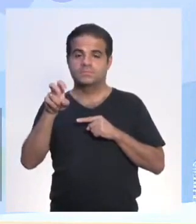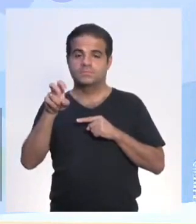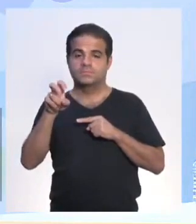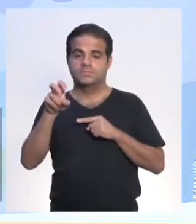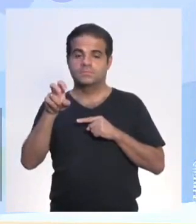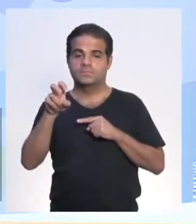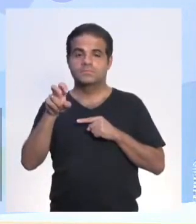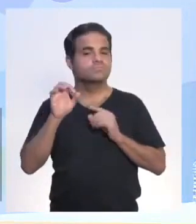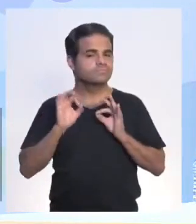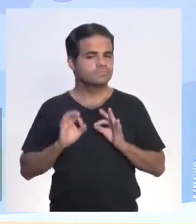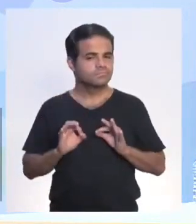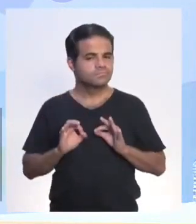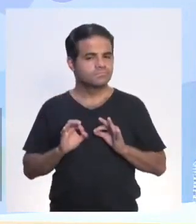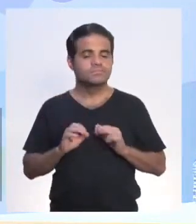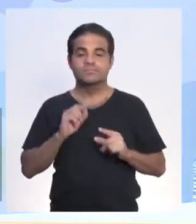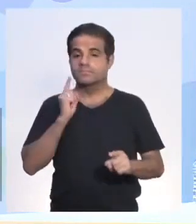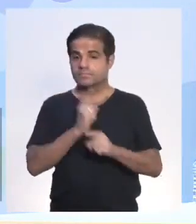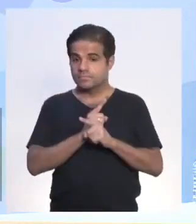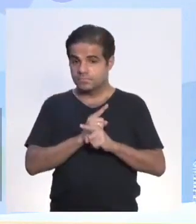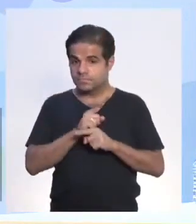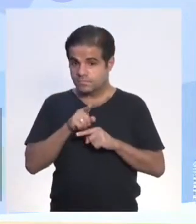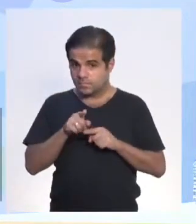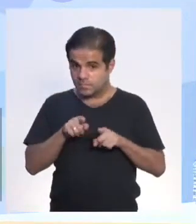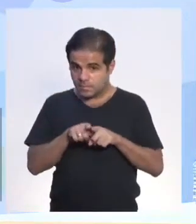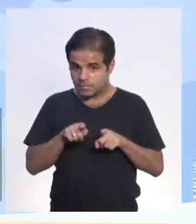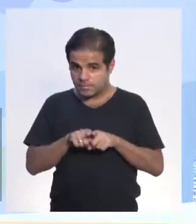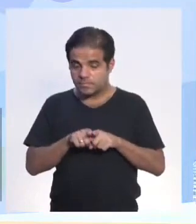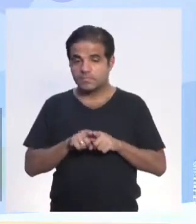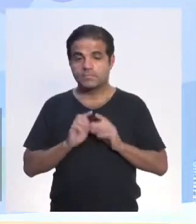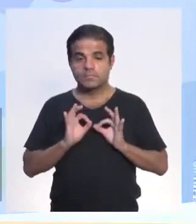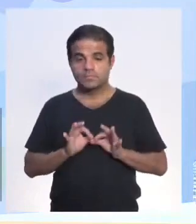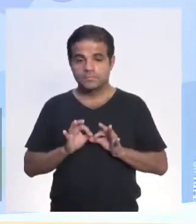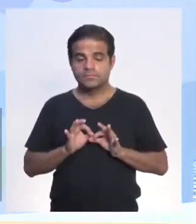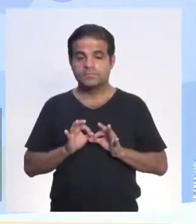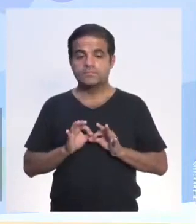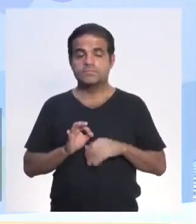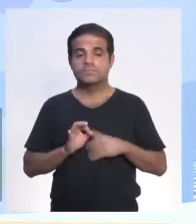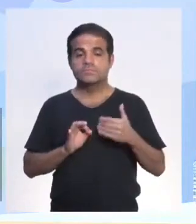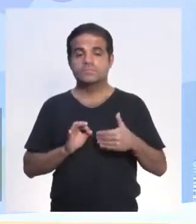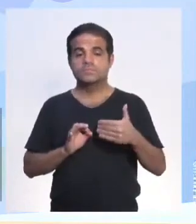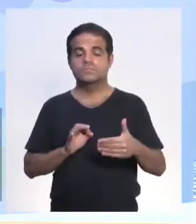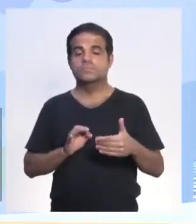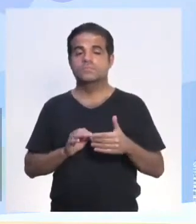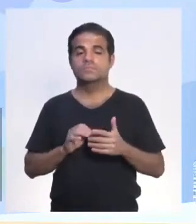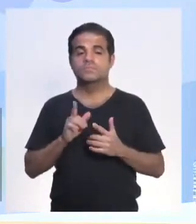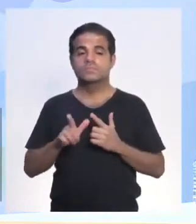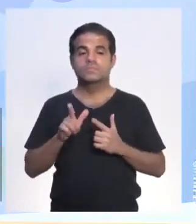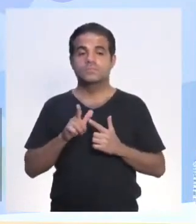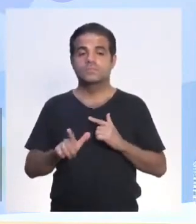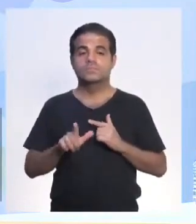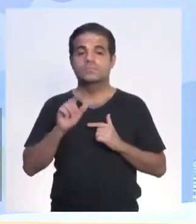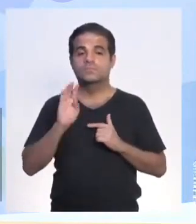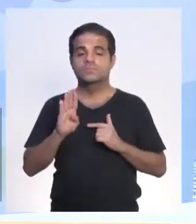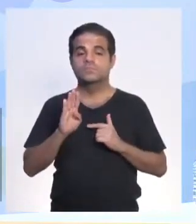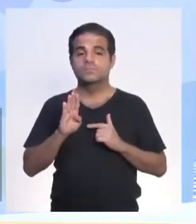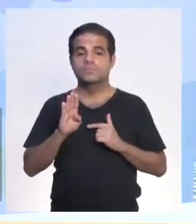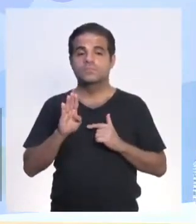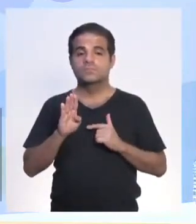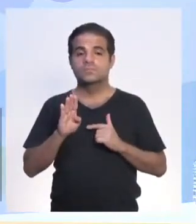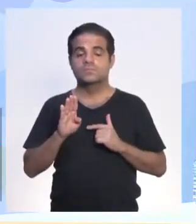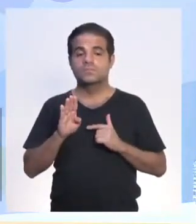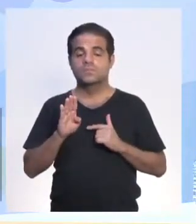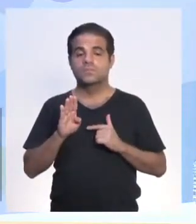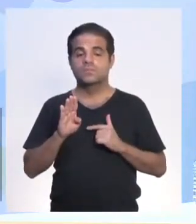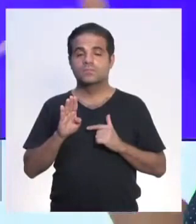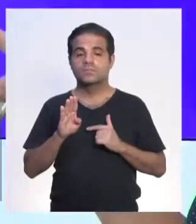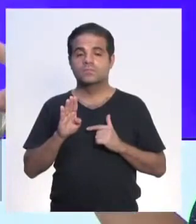0,4375. Correto? Encontraram aí também? Joia. Então, vamos para a letra B. Vou montar a fração da letra